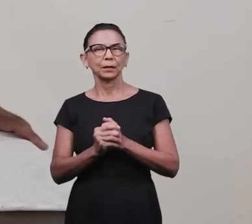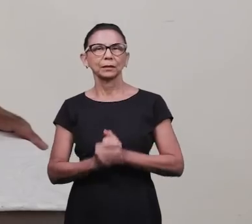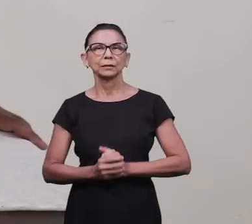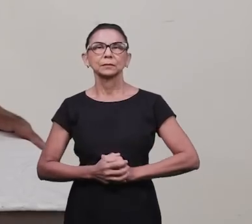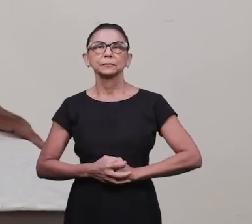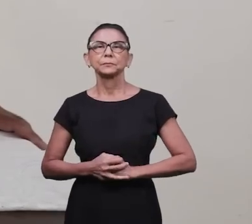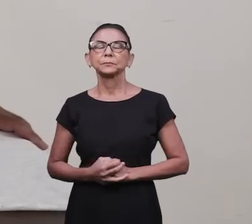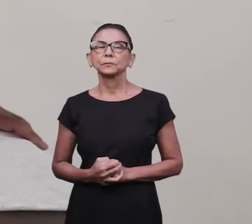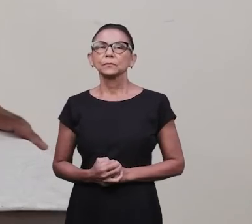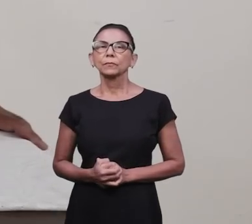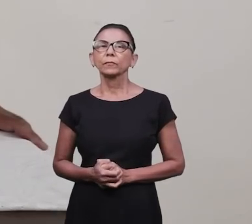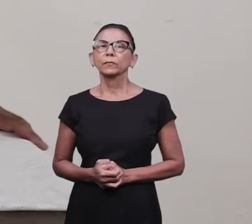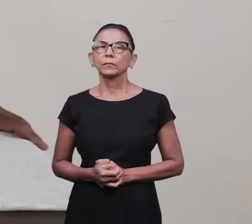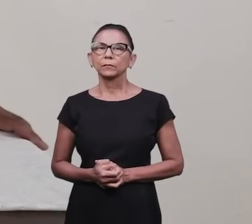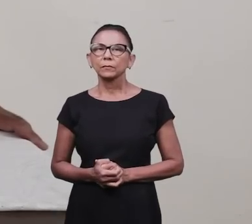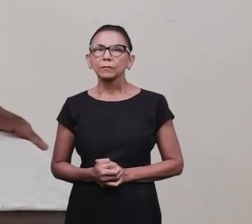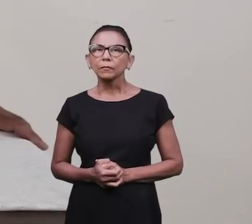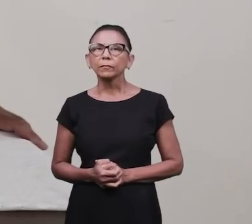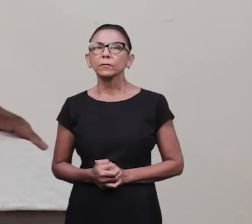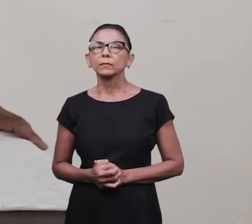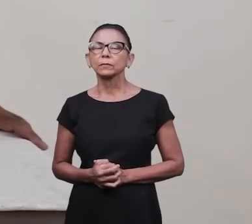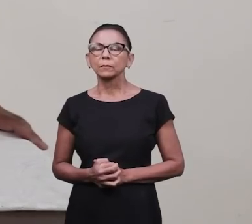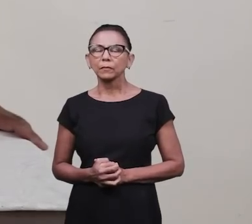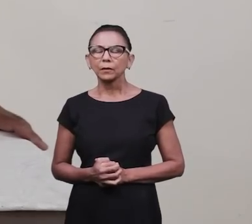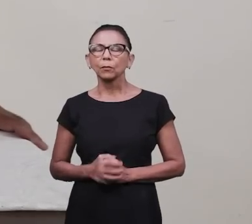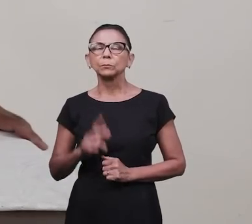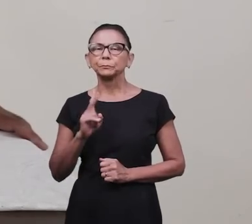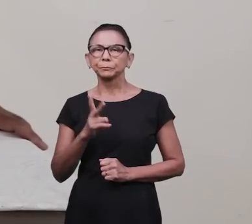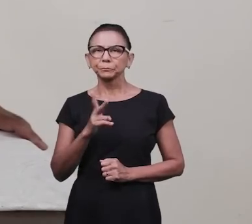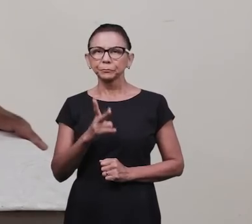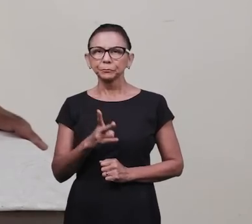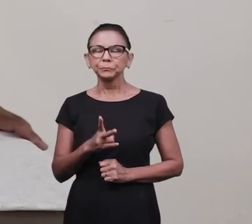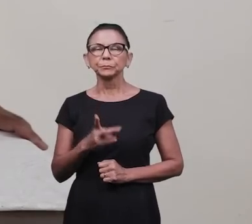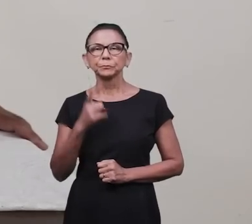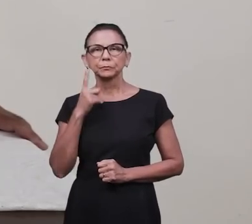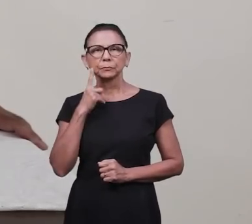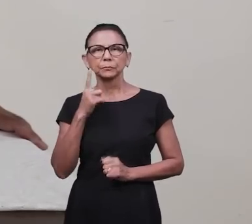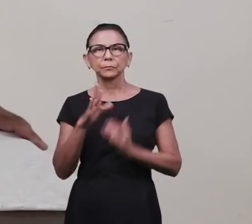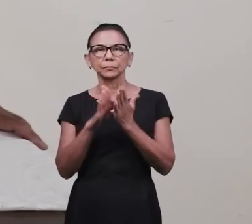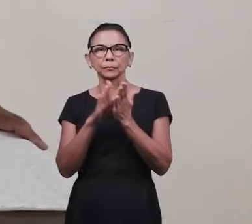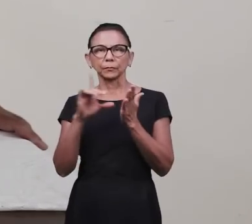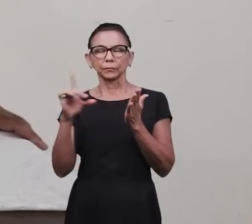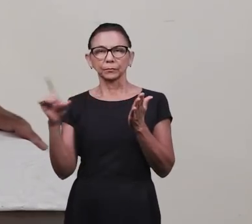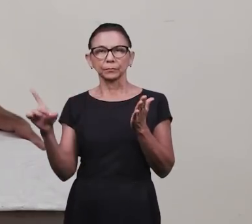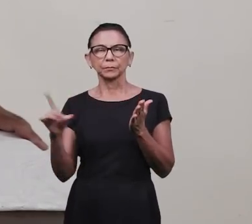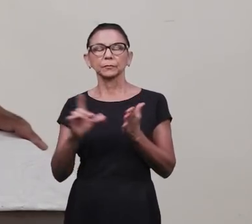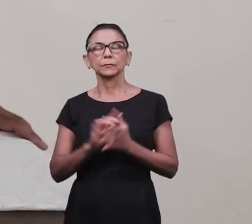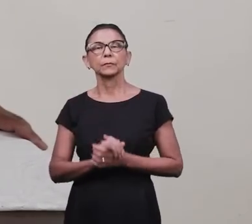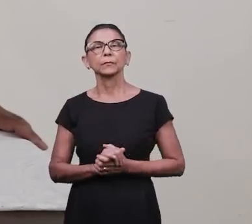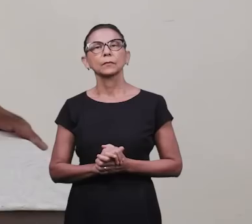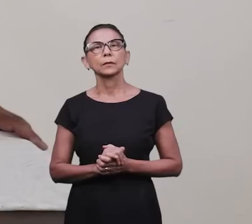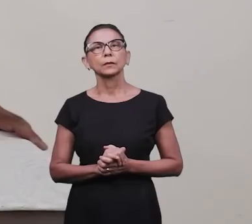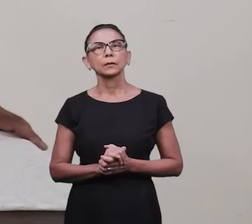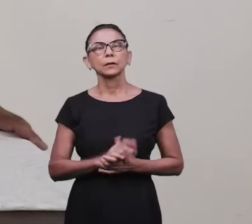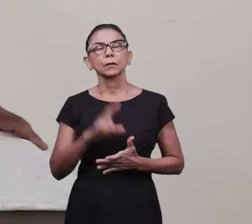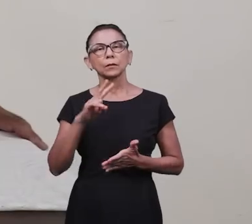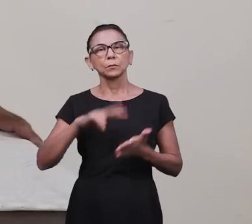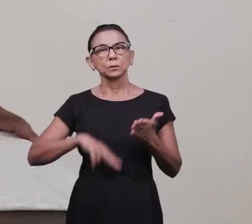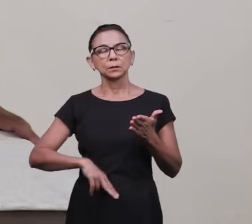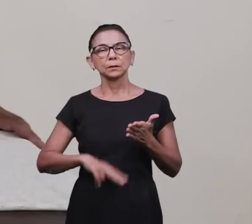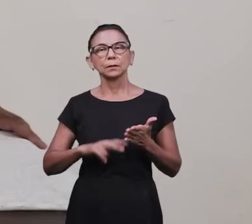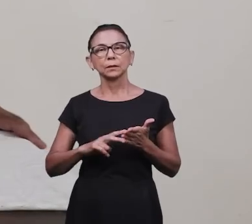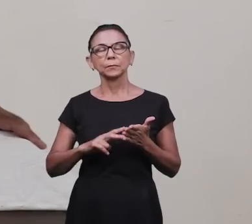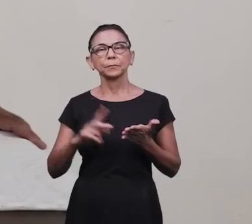Amém, irmãos. Glória a Deus. Vamos agora dar a continuidade. Nós vamos à palavra de Deus. Nós estaremos lendo